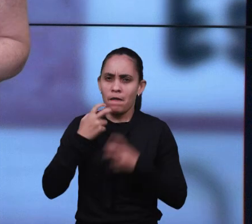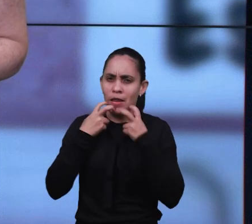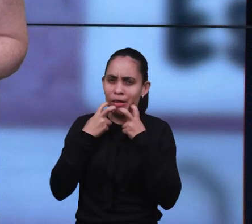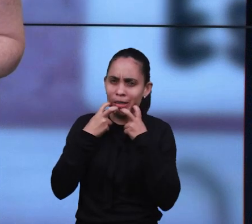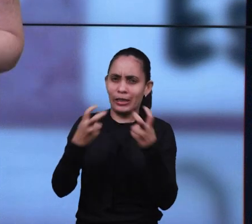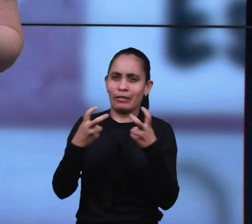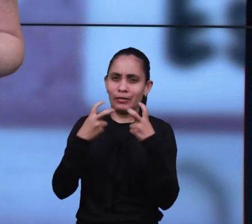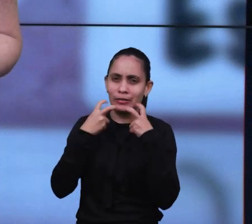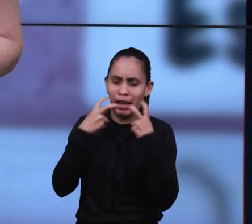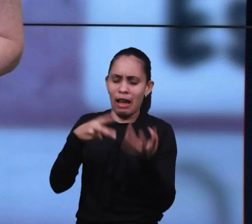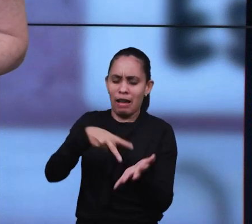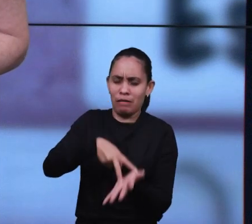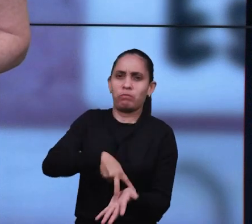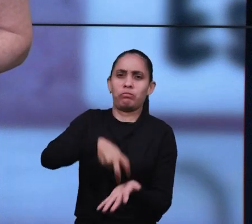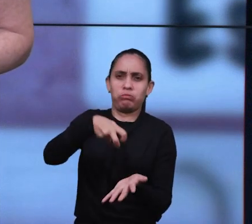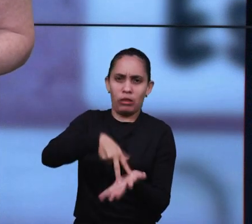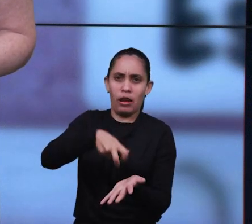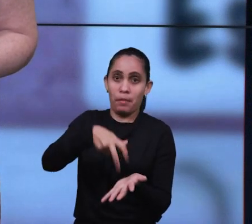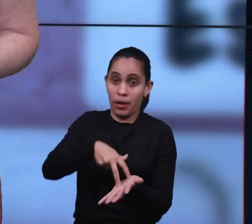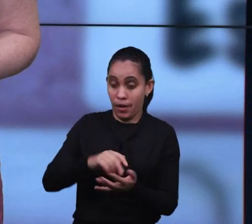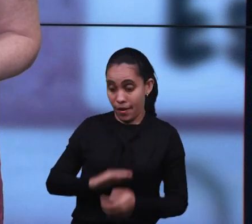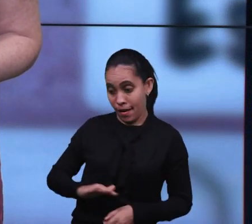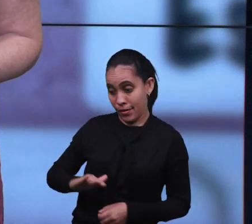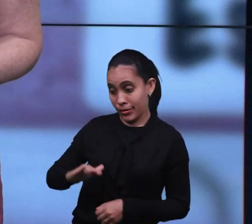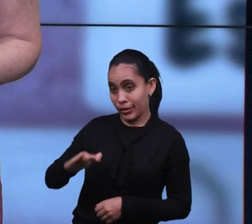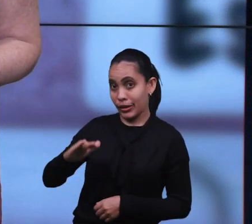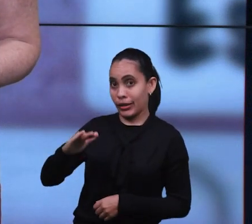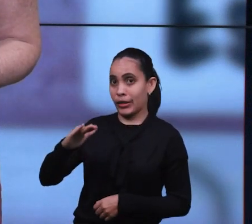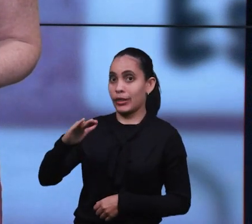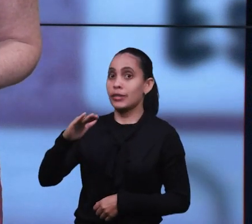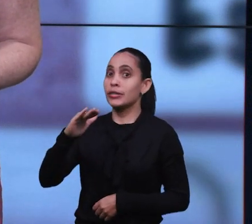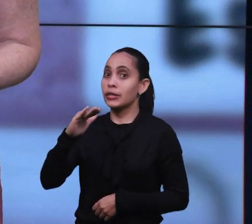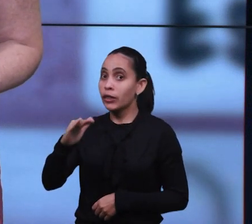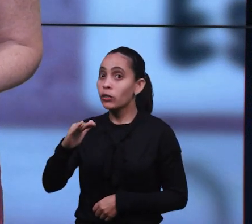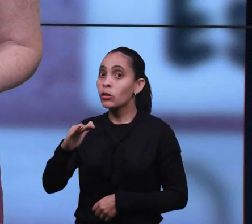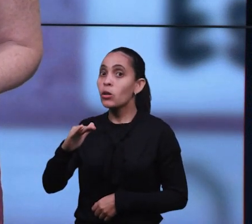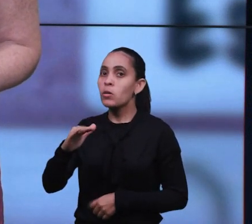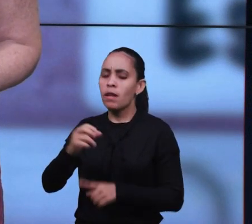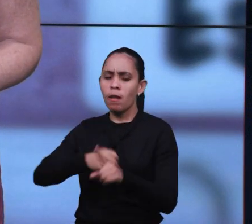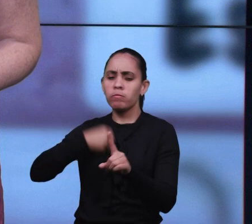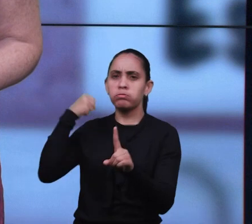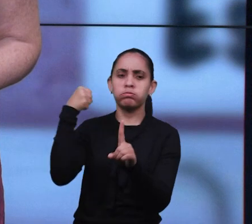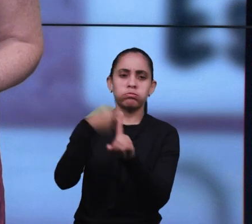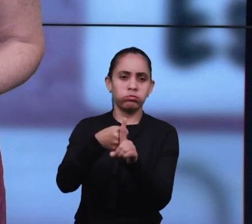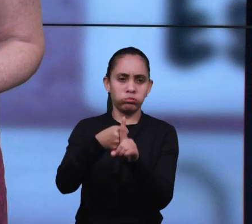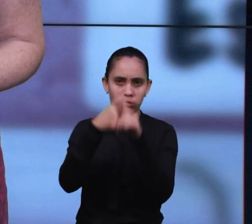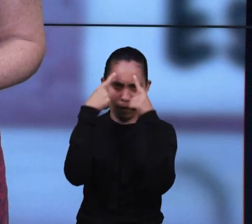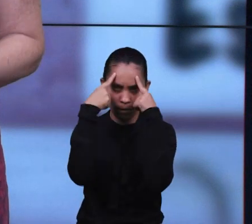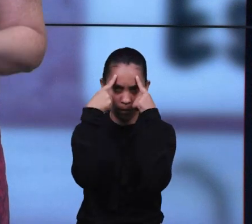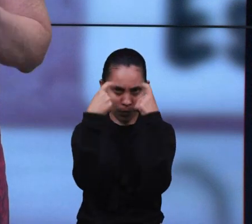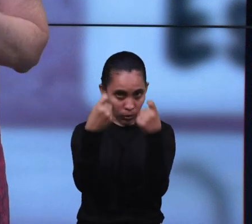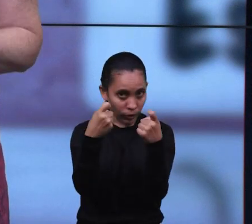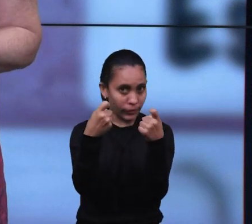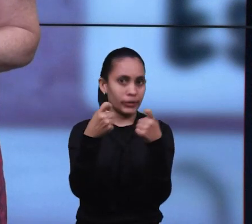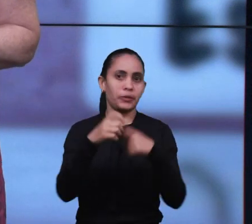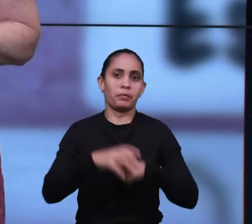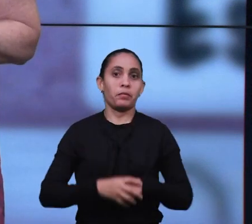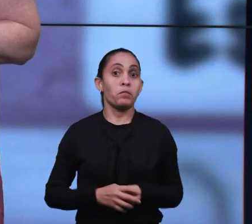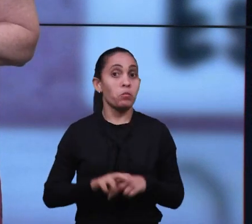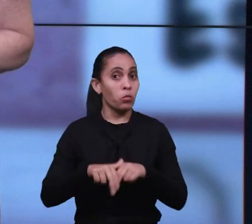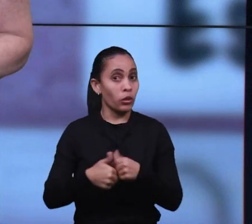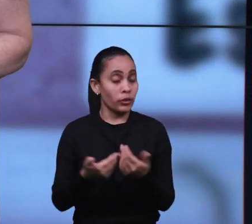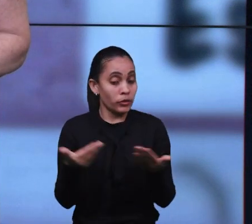situação no grito, na birra. Quando estiver maior, usará a violência, a agressão. Por isso,